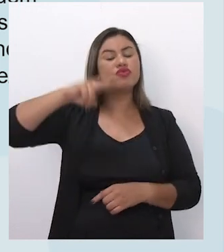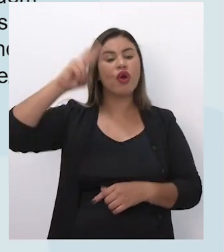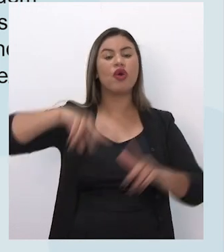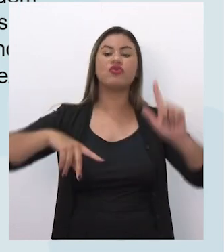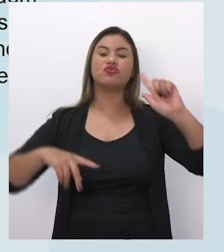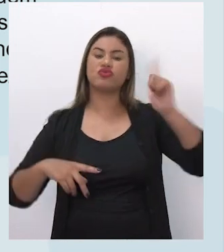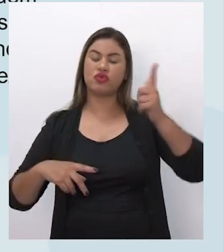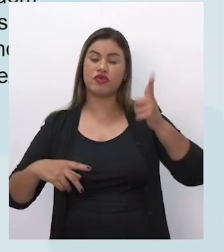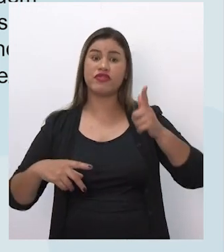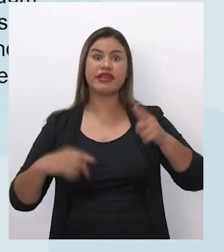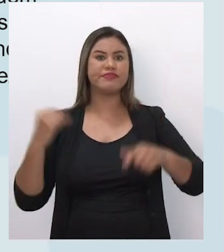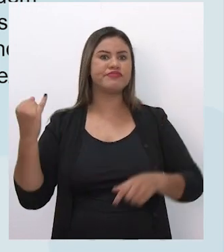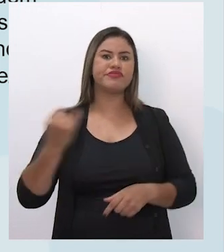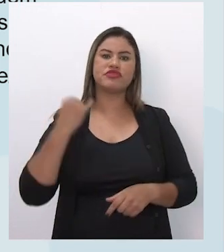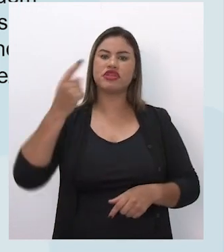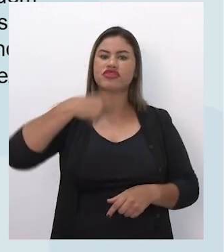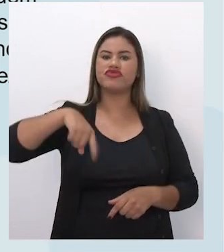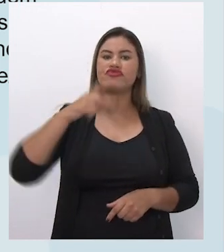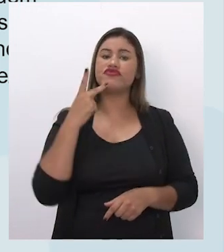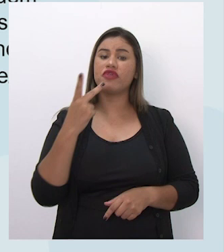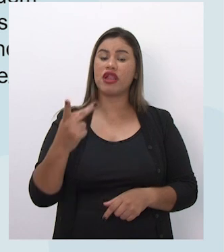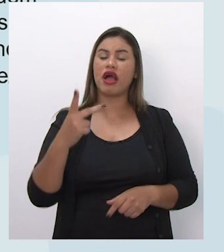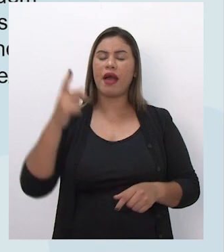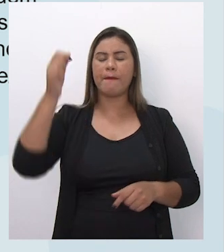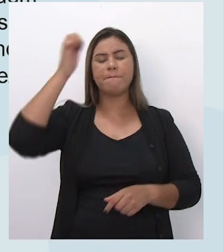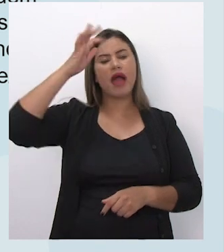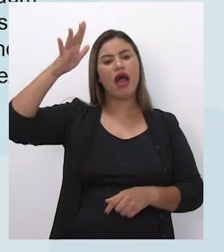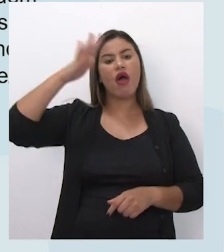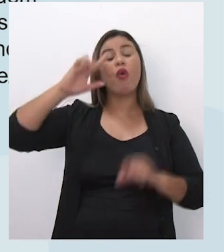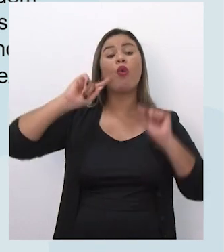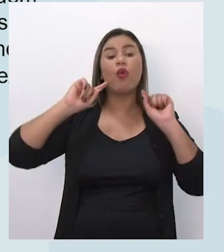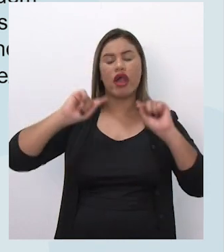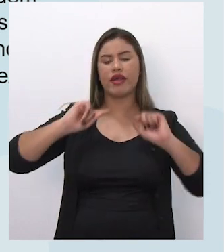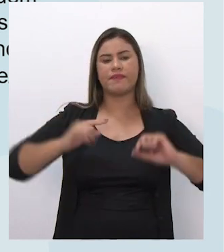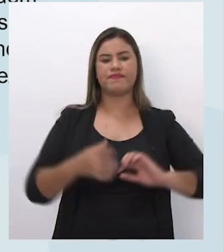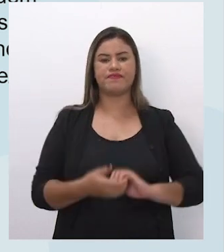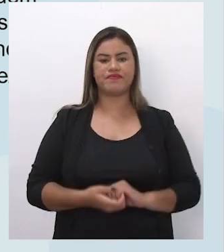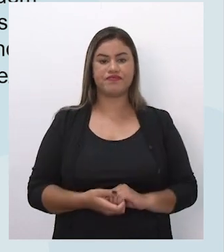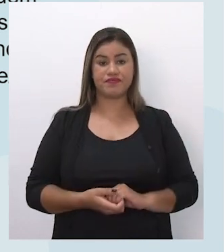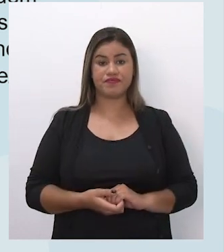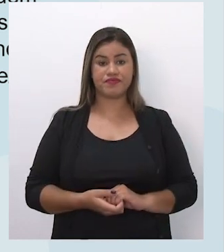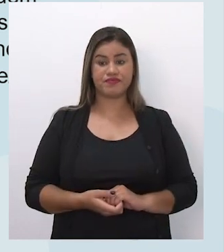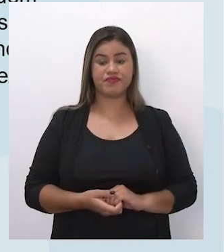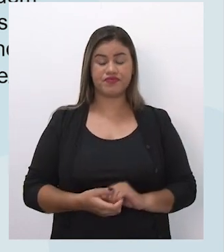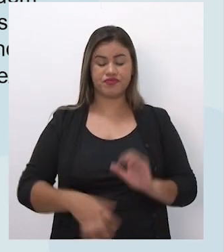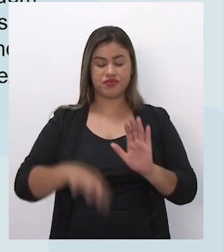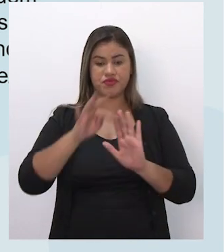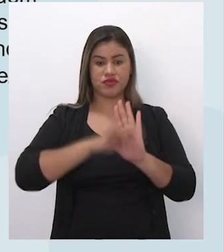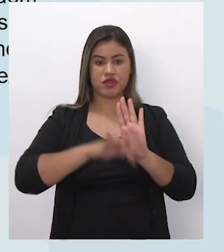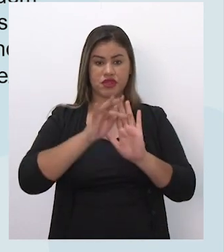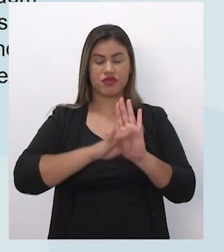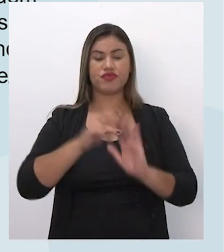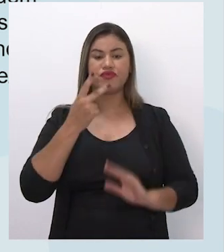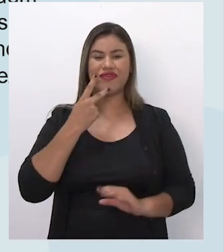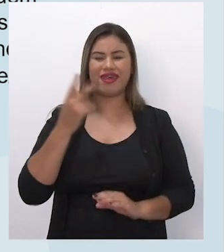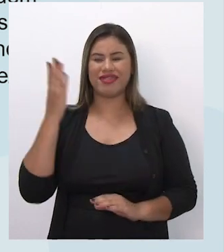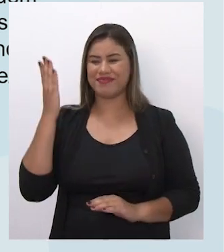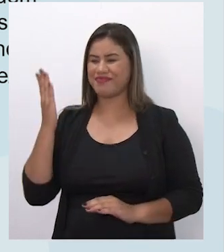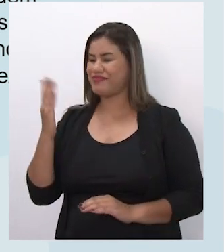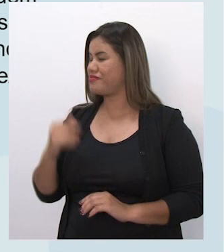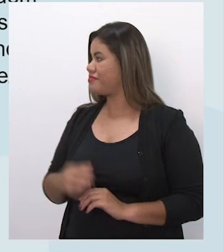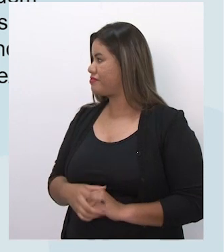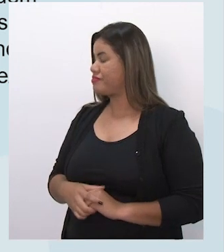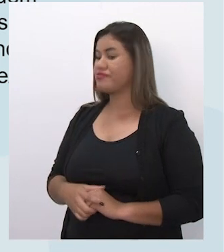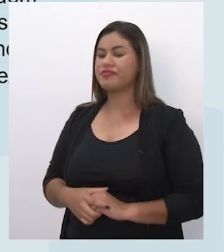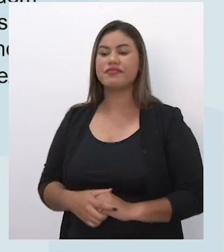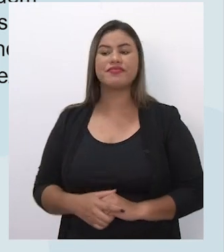extremamente relevante a gente pensar o seguinte. O texto diz assim aí, né? E esse